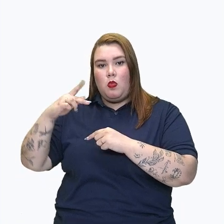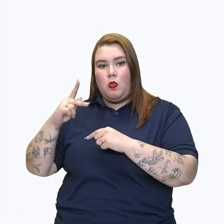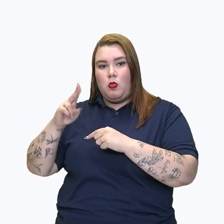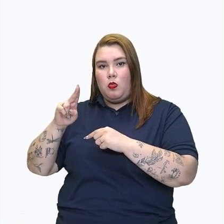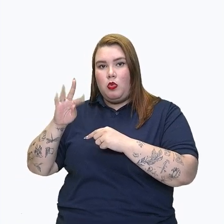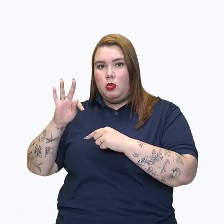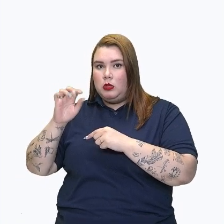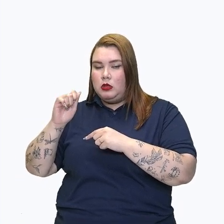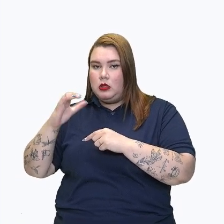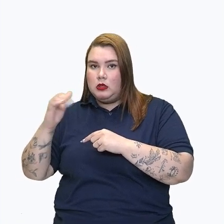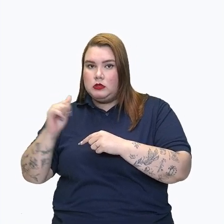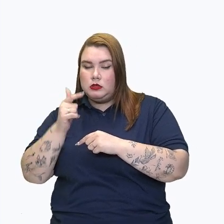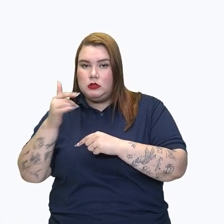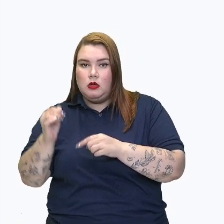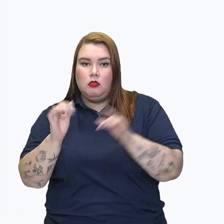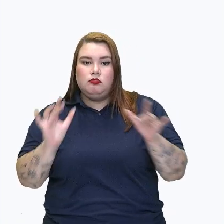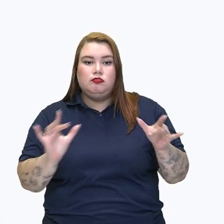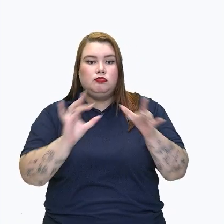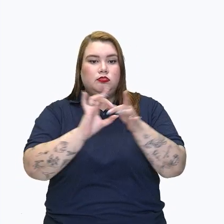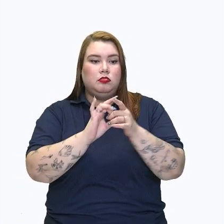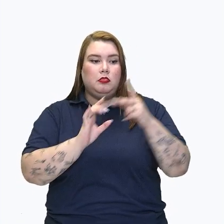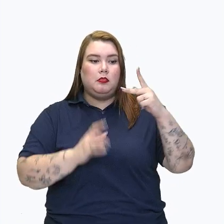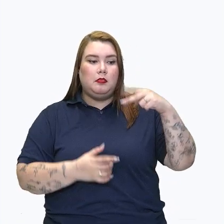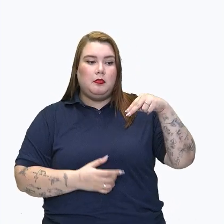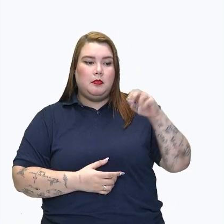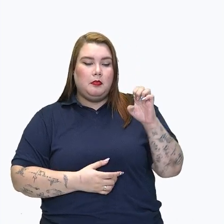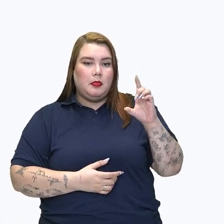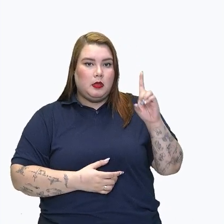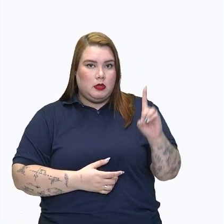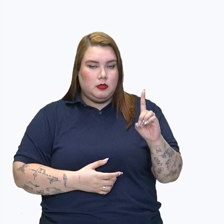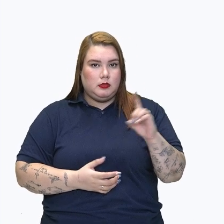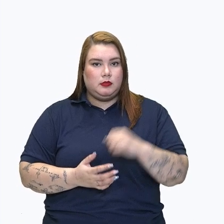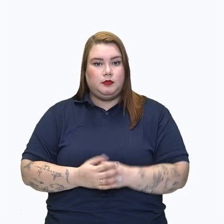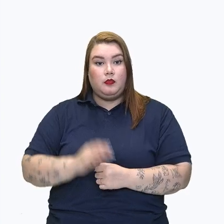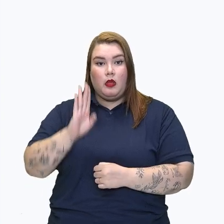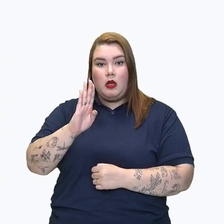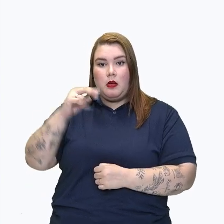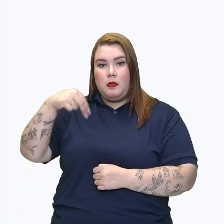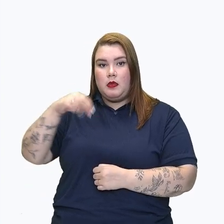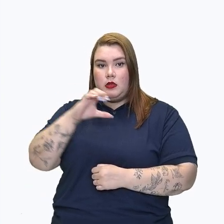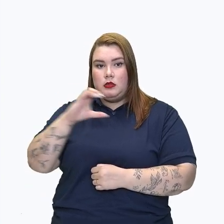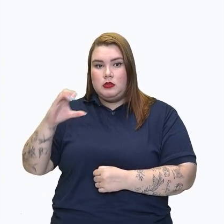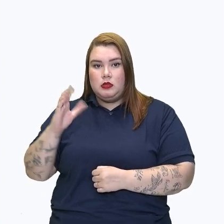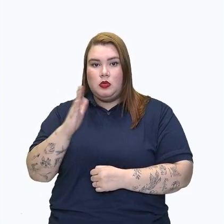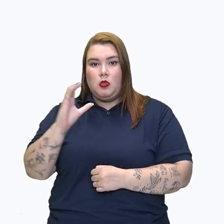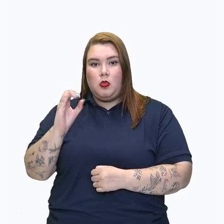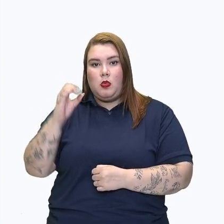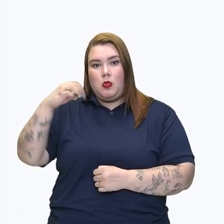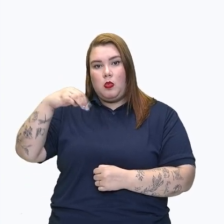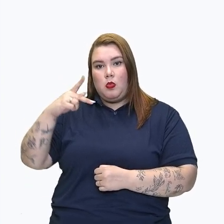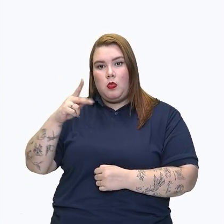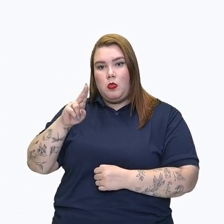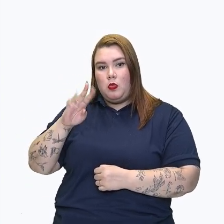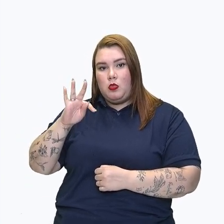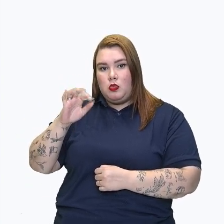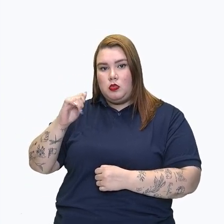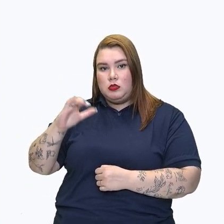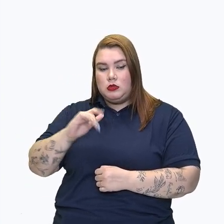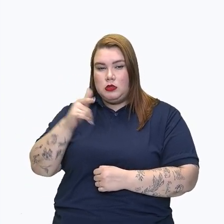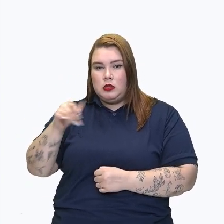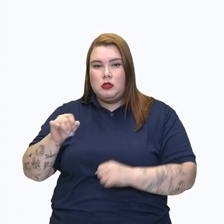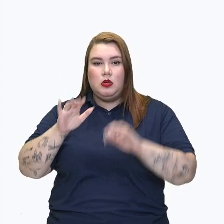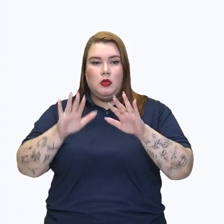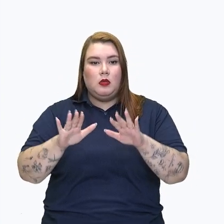bom? A BNCC Computação, ela vai ser trabalhada no Amazonas de forma transversal. Existia a possibilidade de